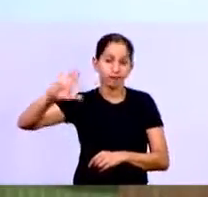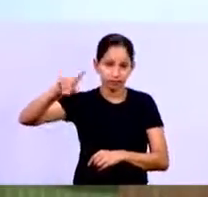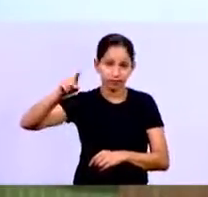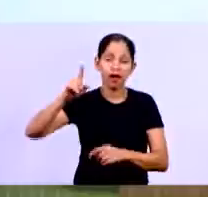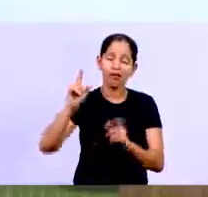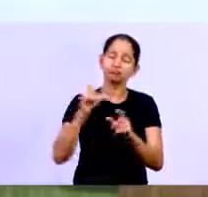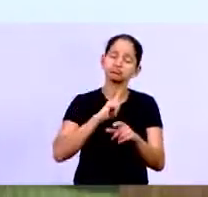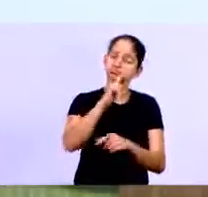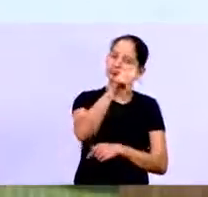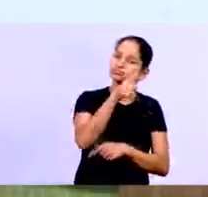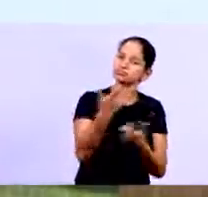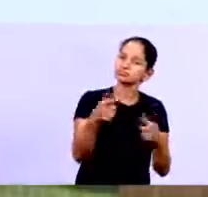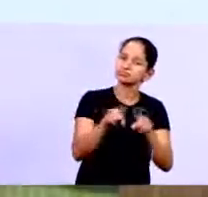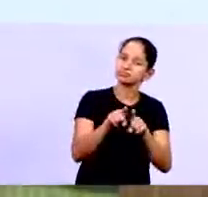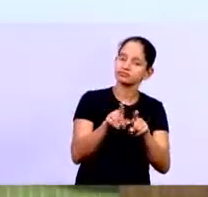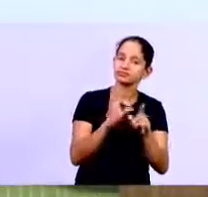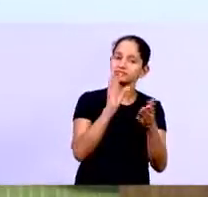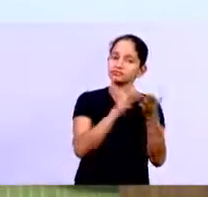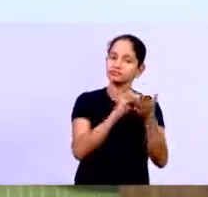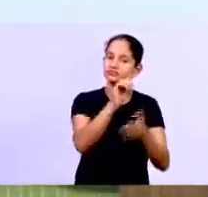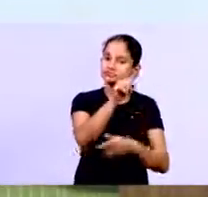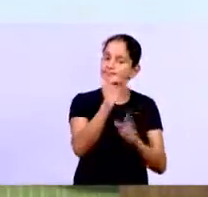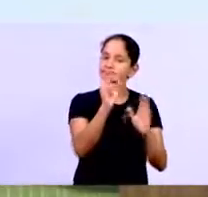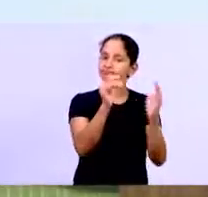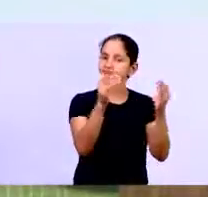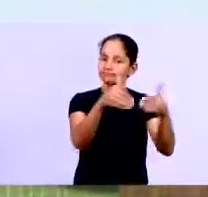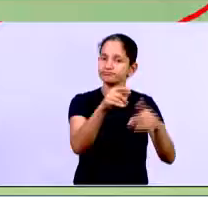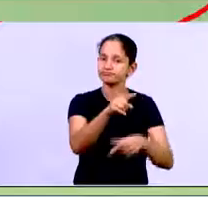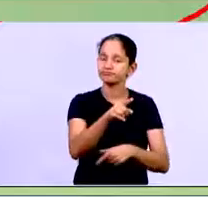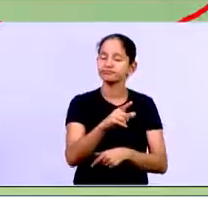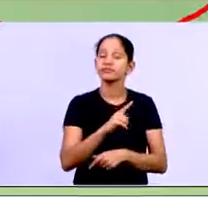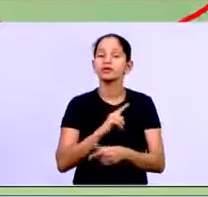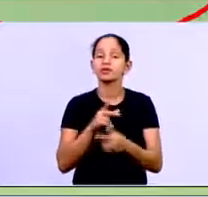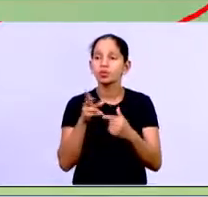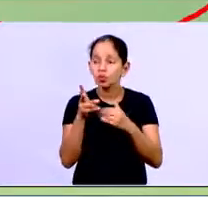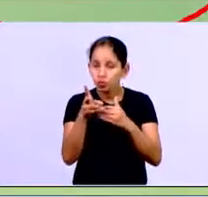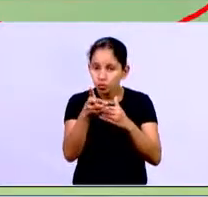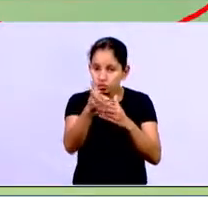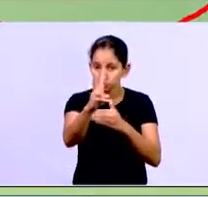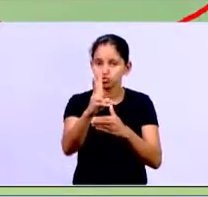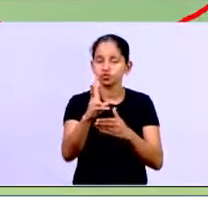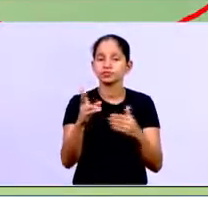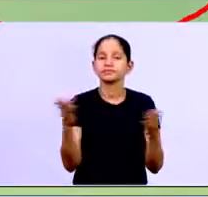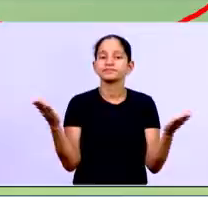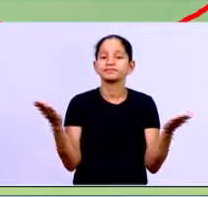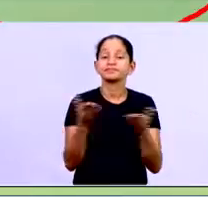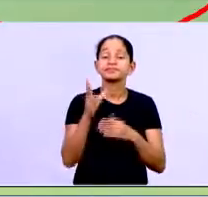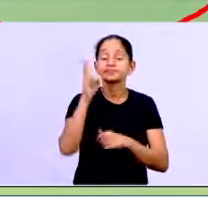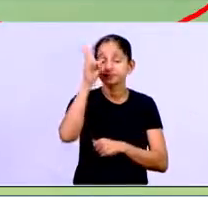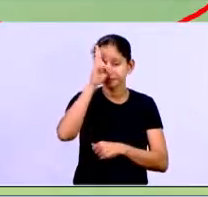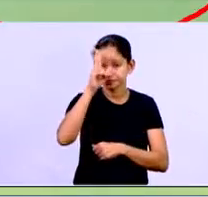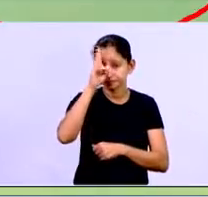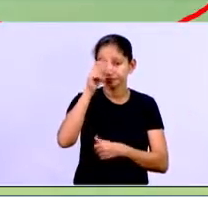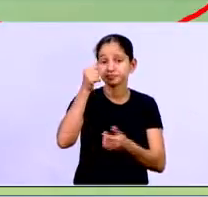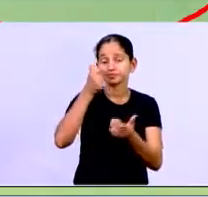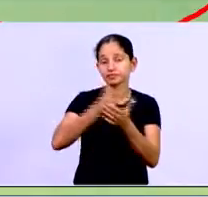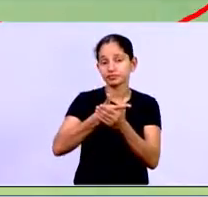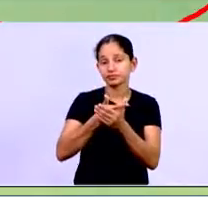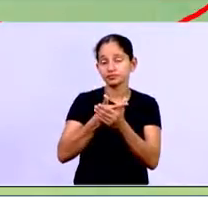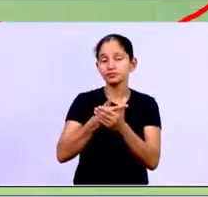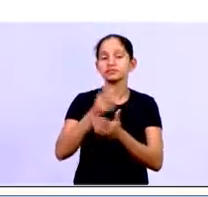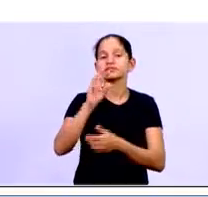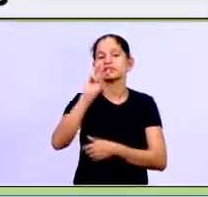lá. Muito bem, para continuar aqui no nosso slide, só lembrando, o nosso pagamento foi de R$